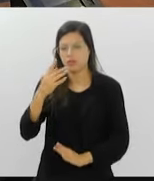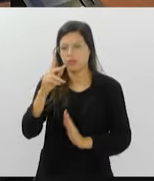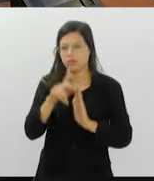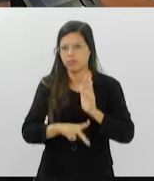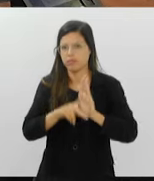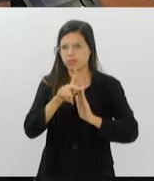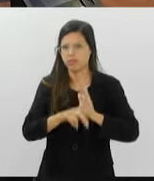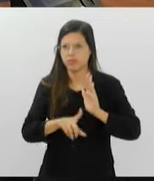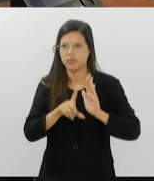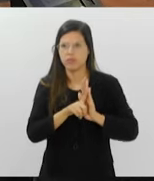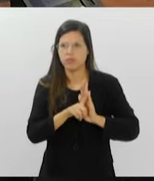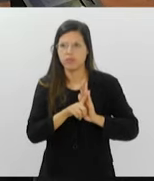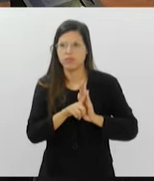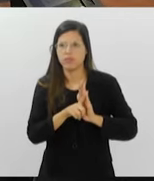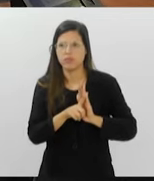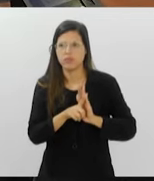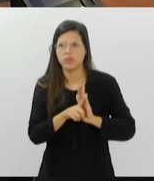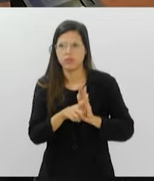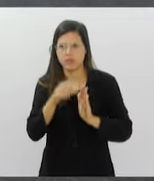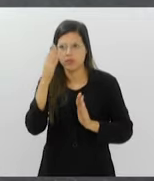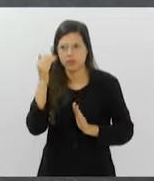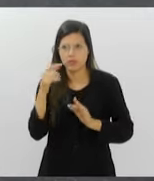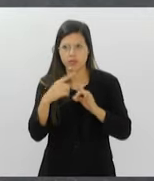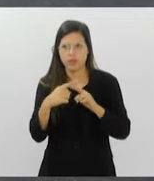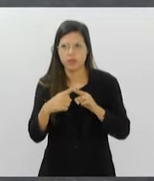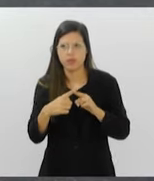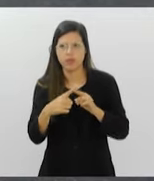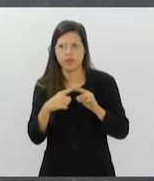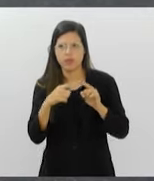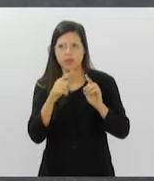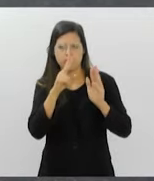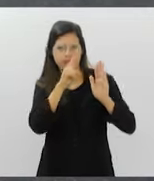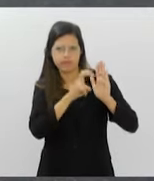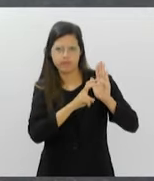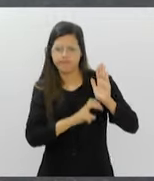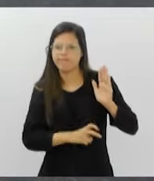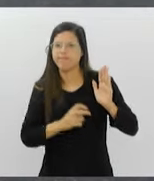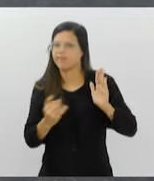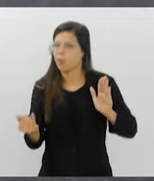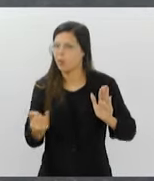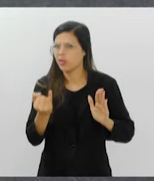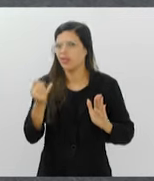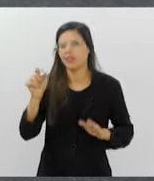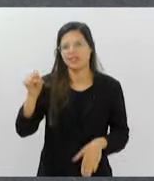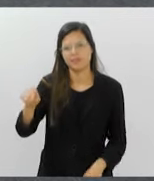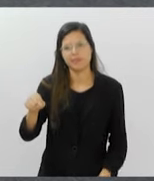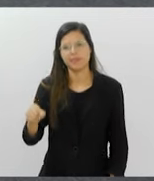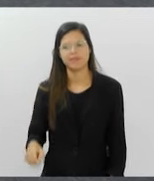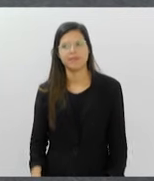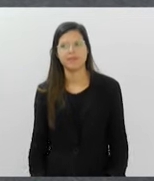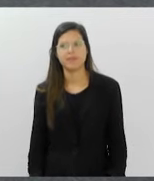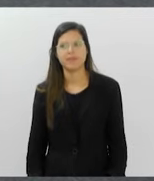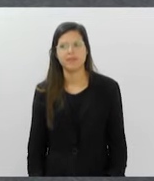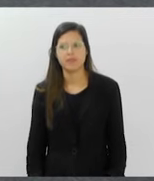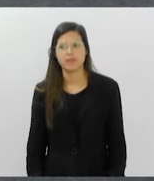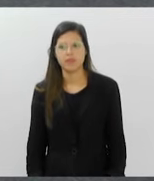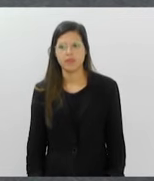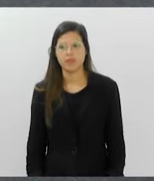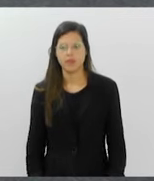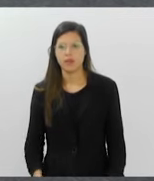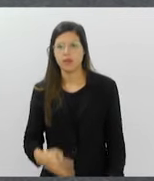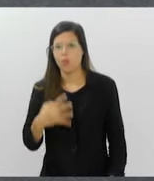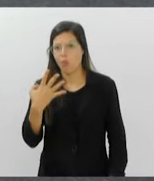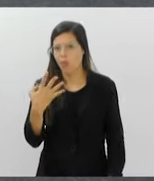Sei bem, porque essa pauta é tão pertinente para Vossa Excelência, afinal, com um movimento que há pelo menos